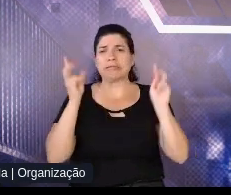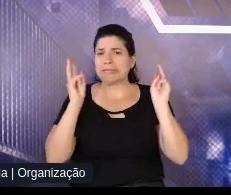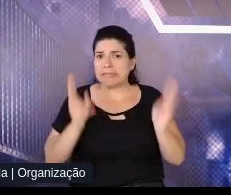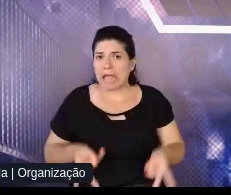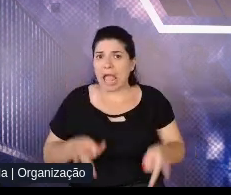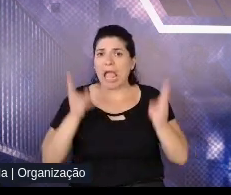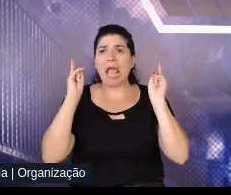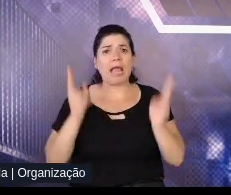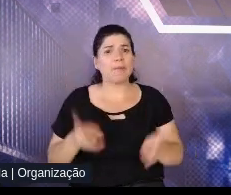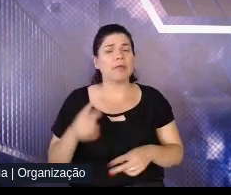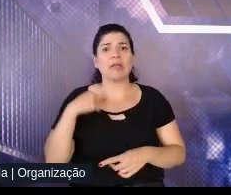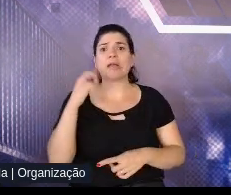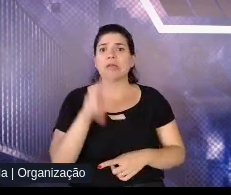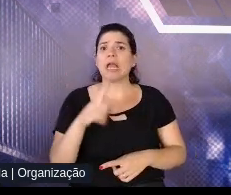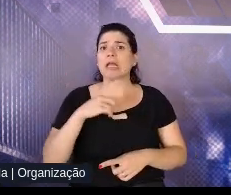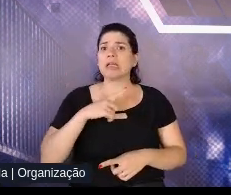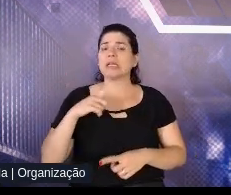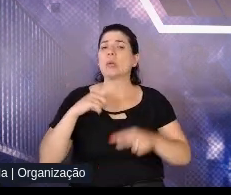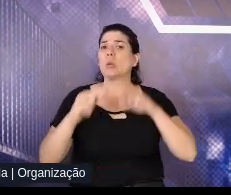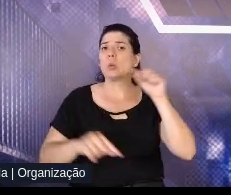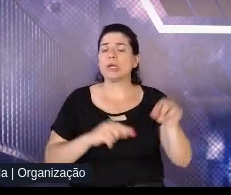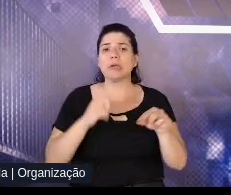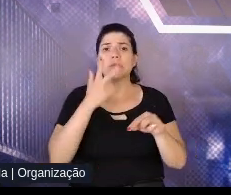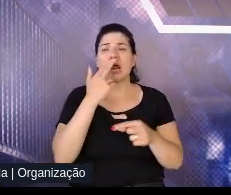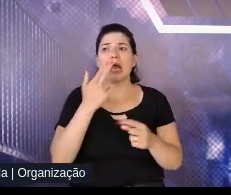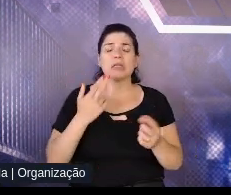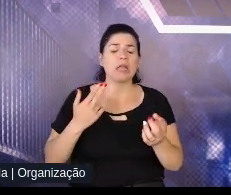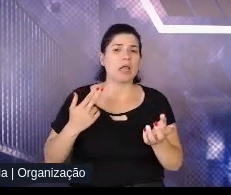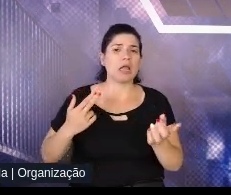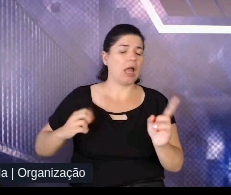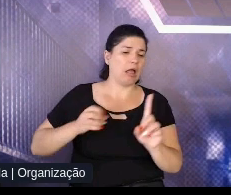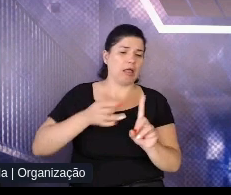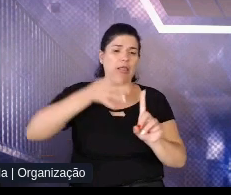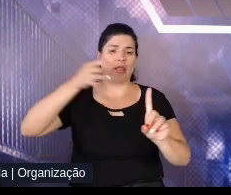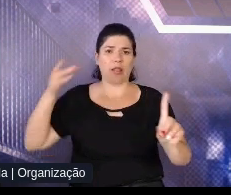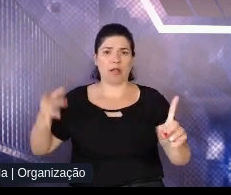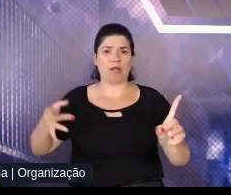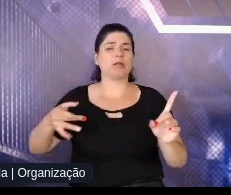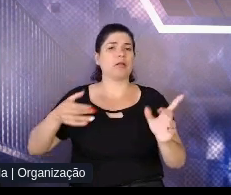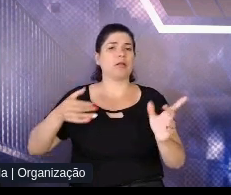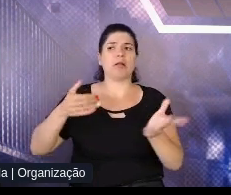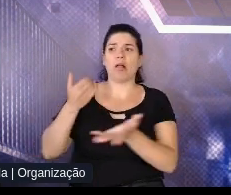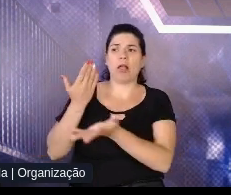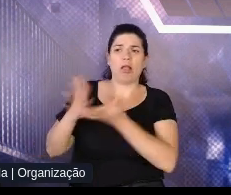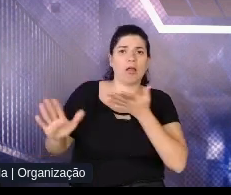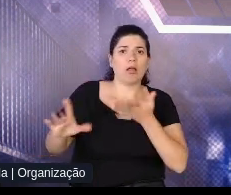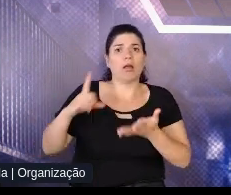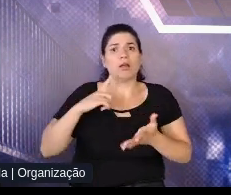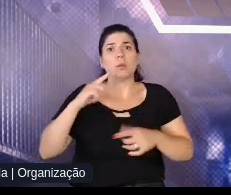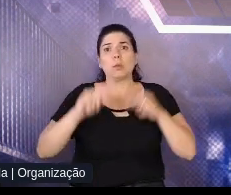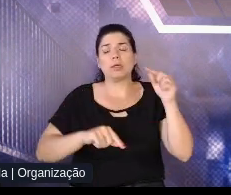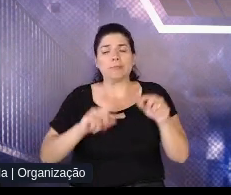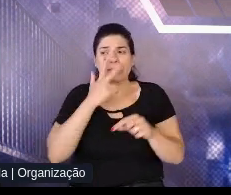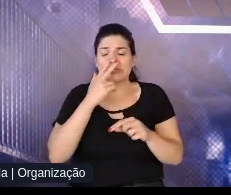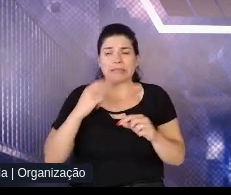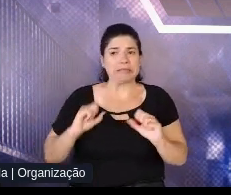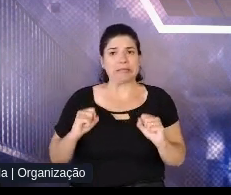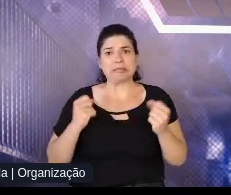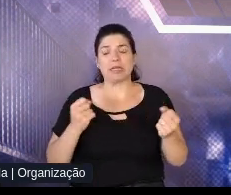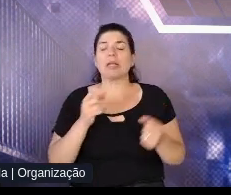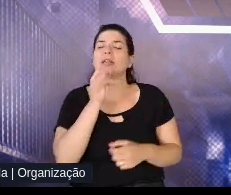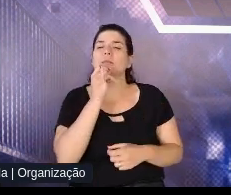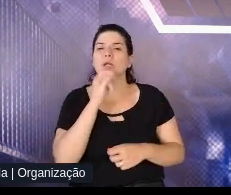gente está tendo uma corrida de revezamento contra a exclusão. A gente vê que uma família, uma pessoa terminou os estudos no ensino